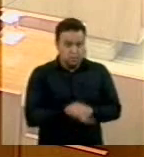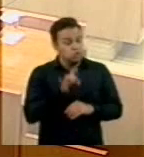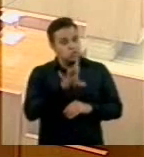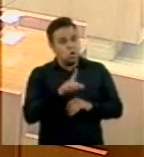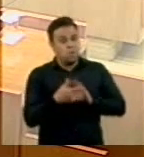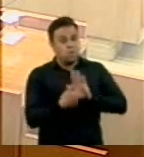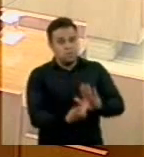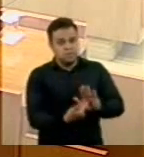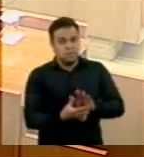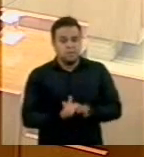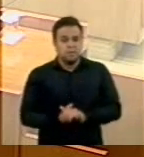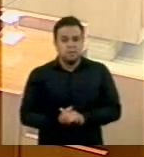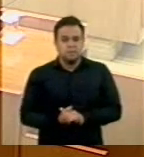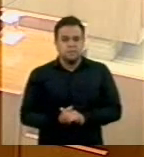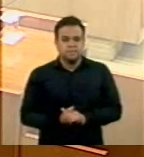explicitar,